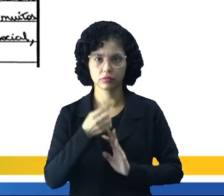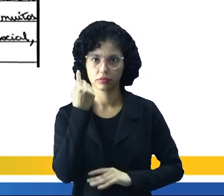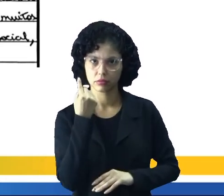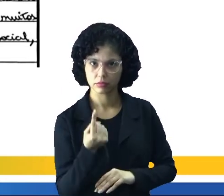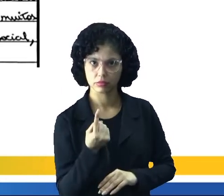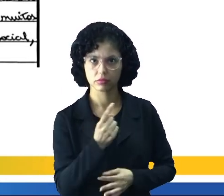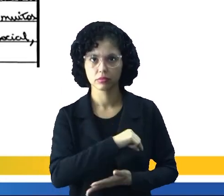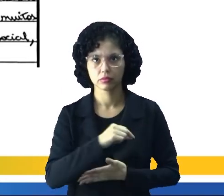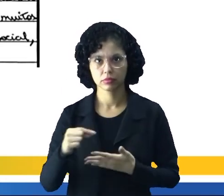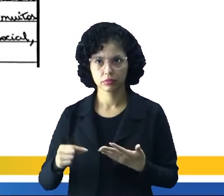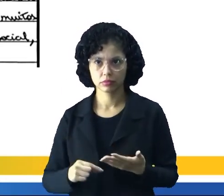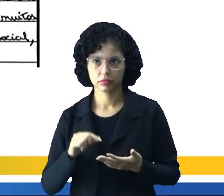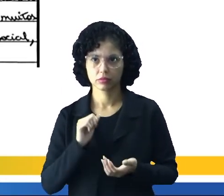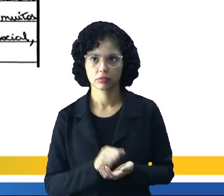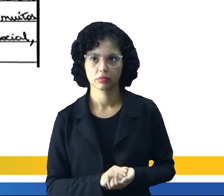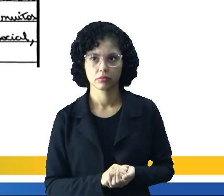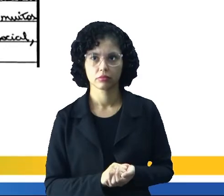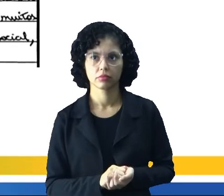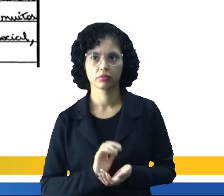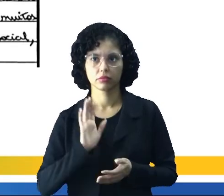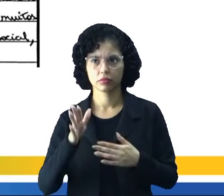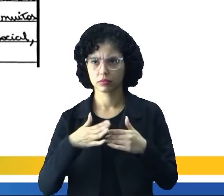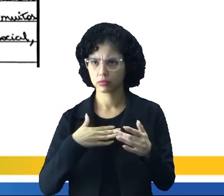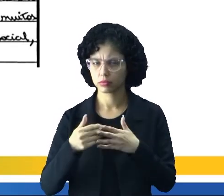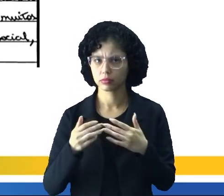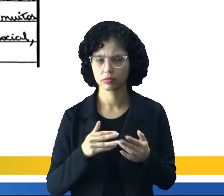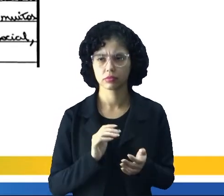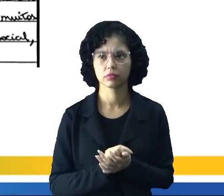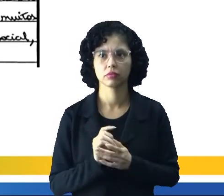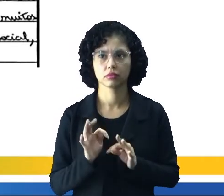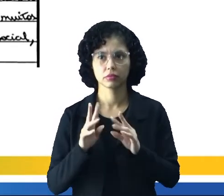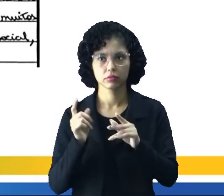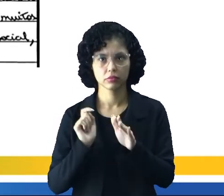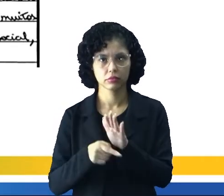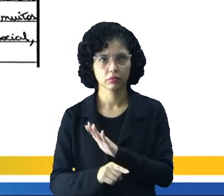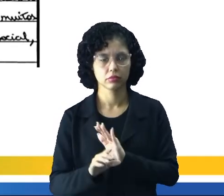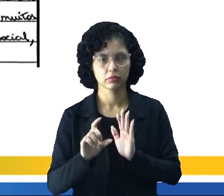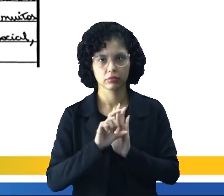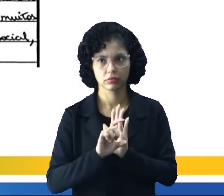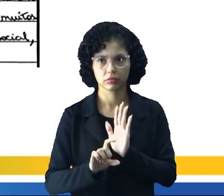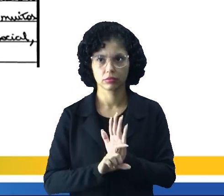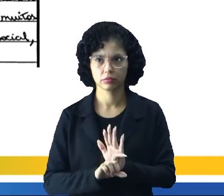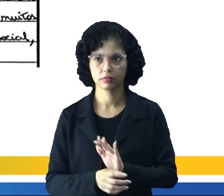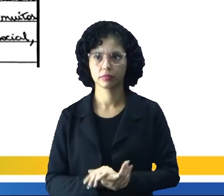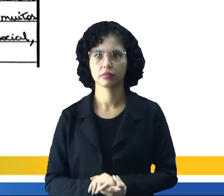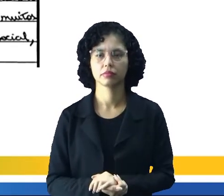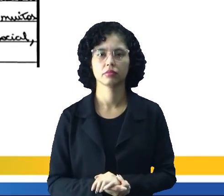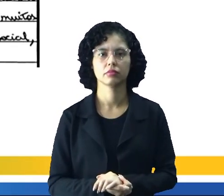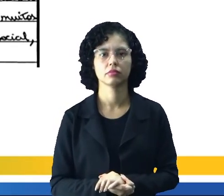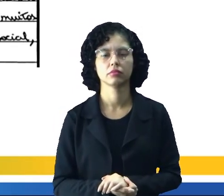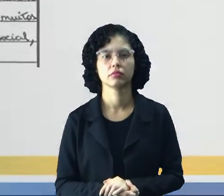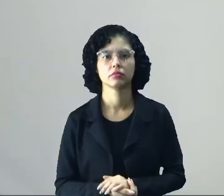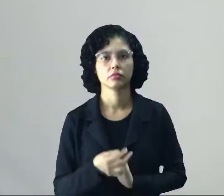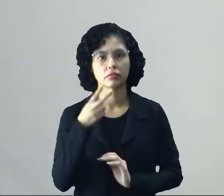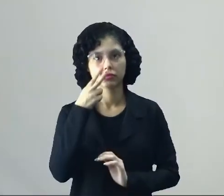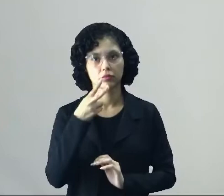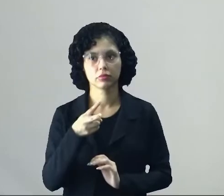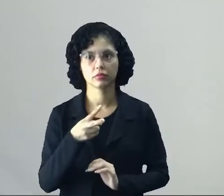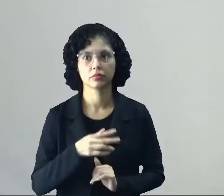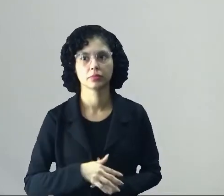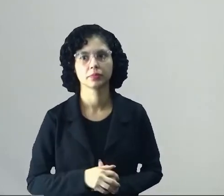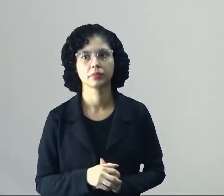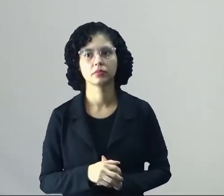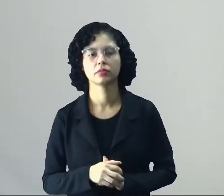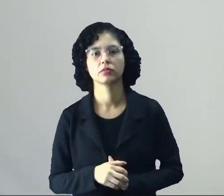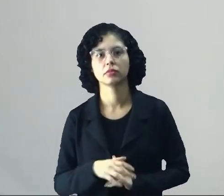e pelo menos um elemento coesivo de qualquer tipo dentro de todos os parágrafos. Então vejam que